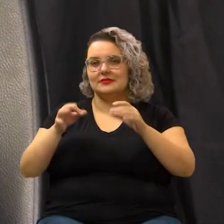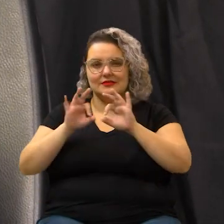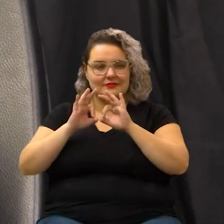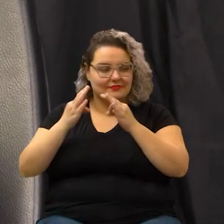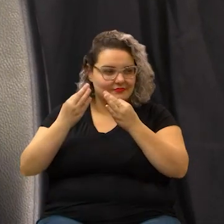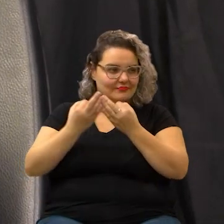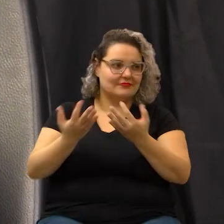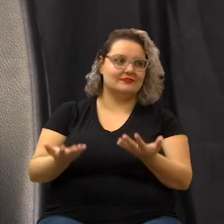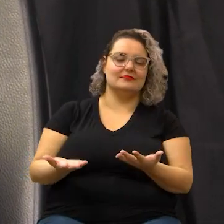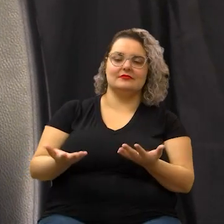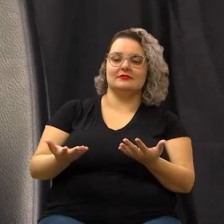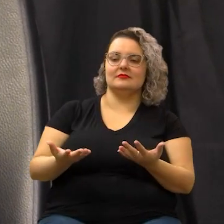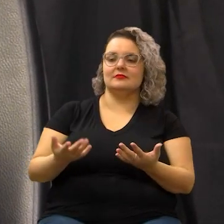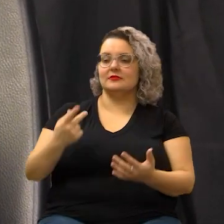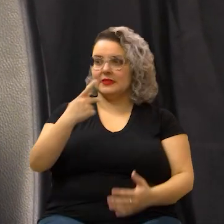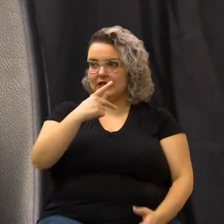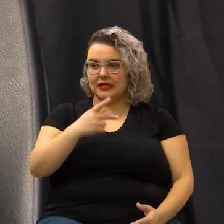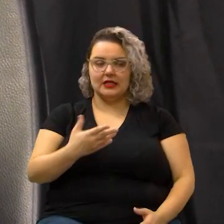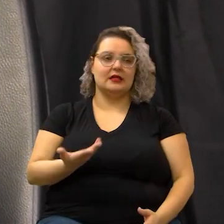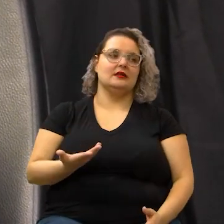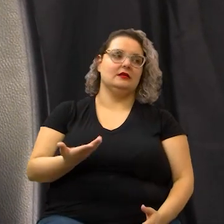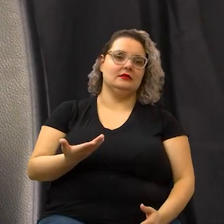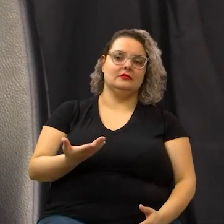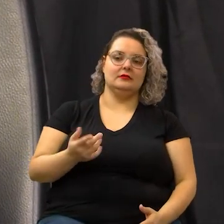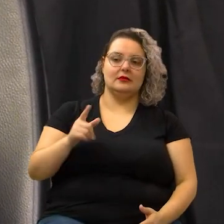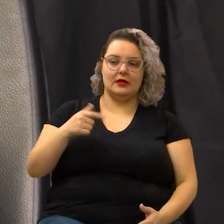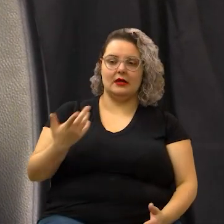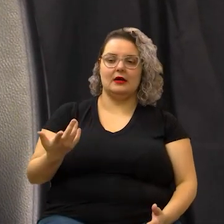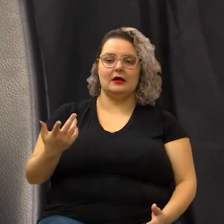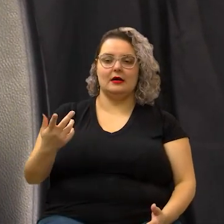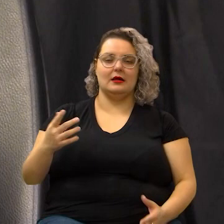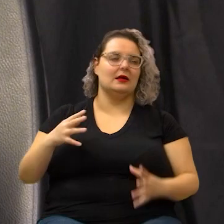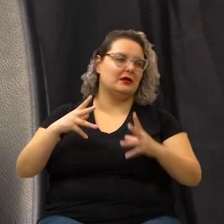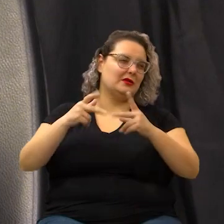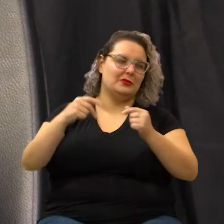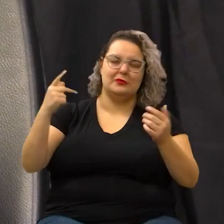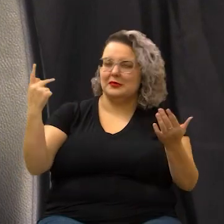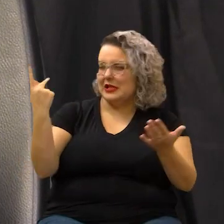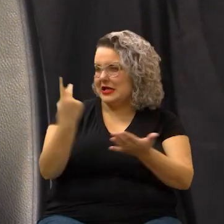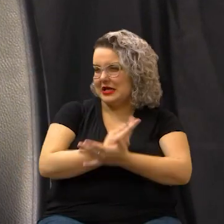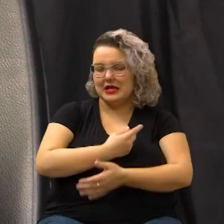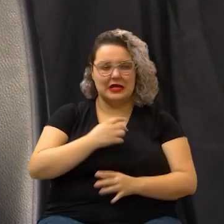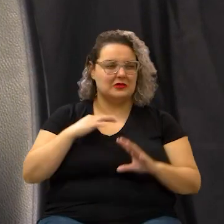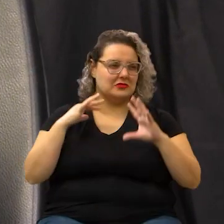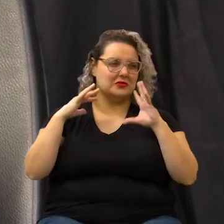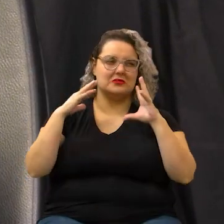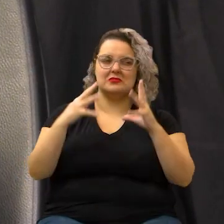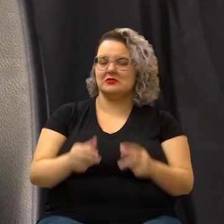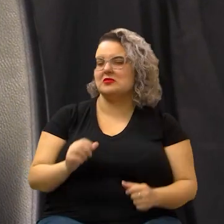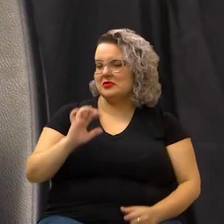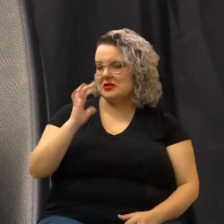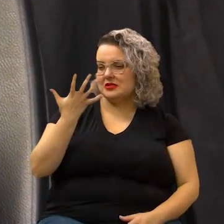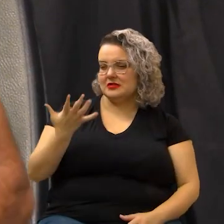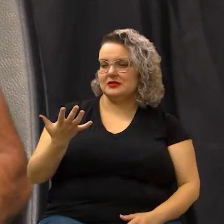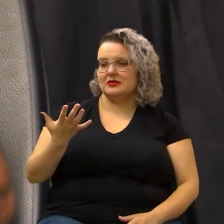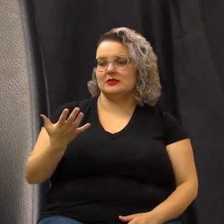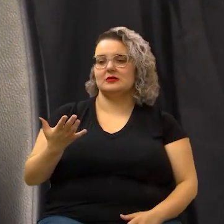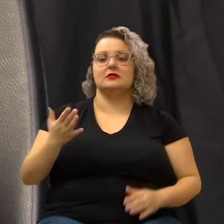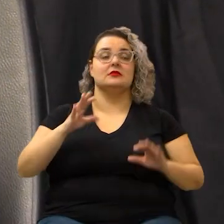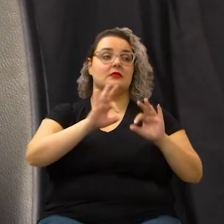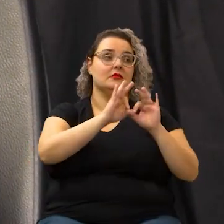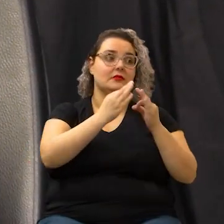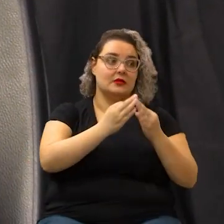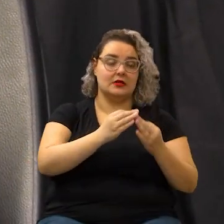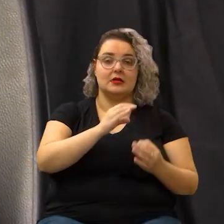essa questão familiar da família dela, por parte da família dela, era tipo muito errado o que aconteceu. São famílias